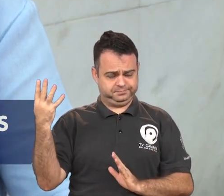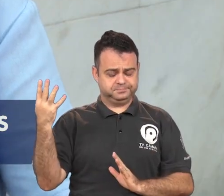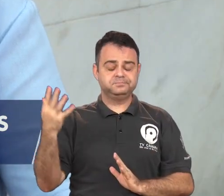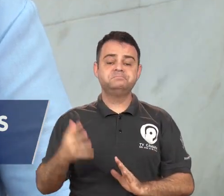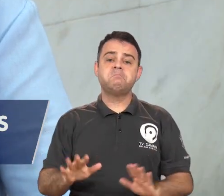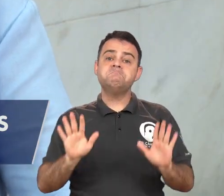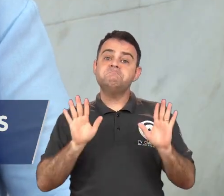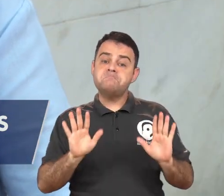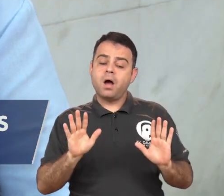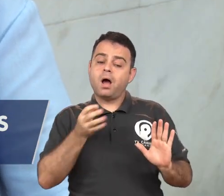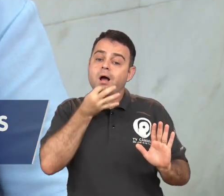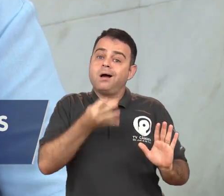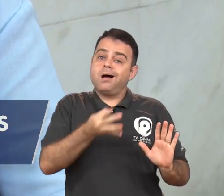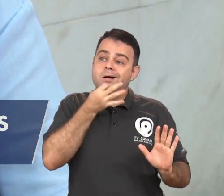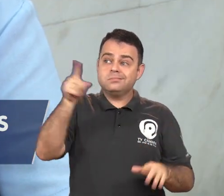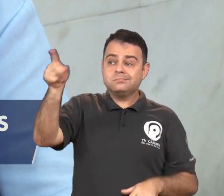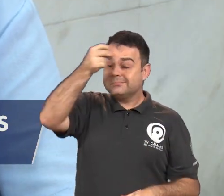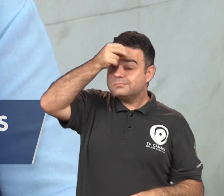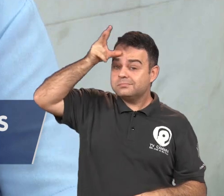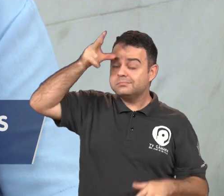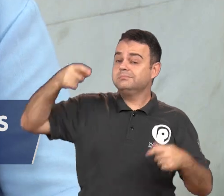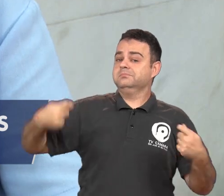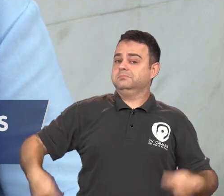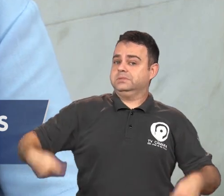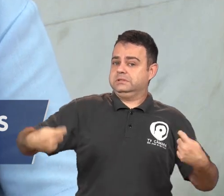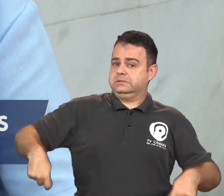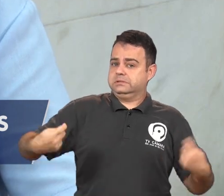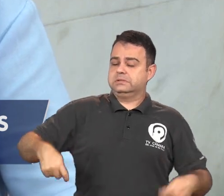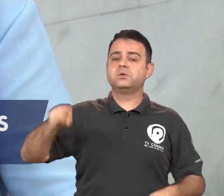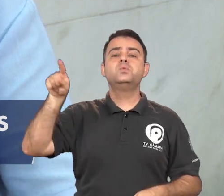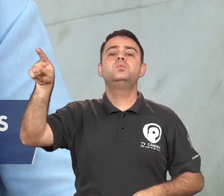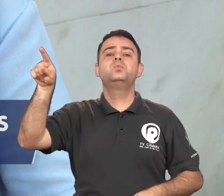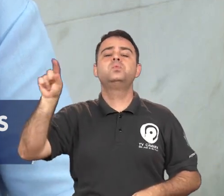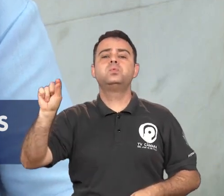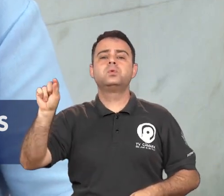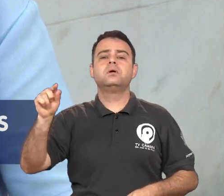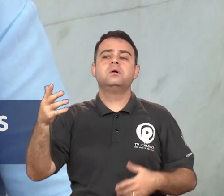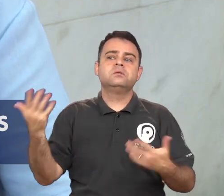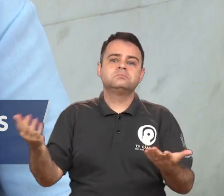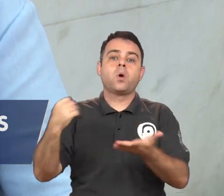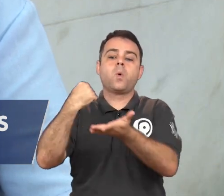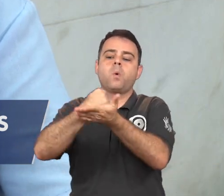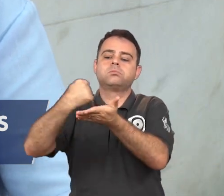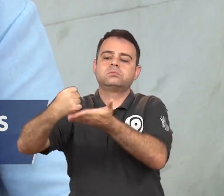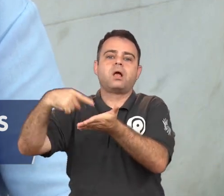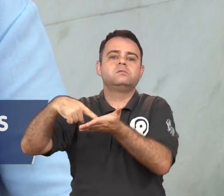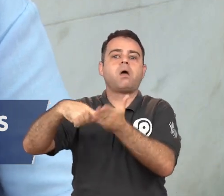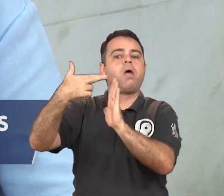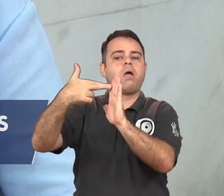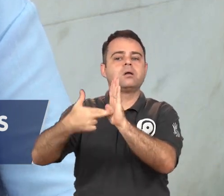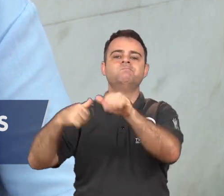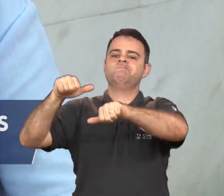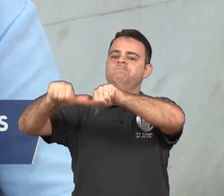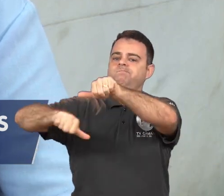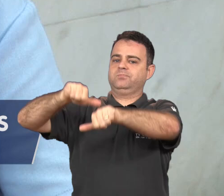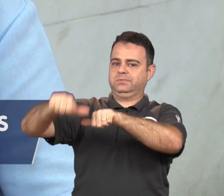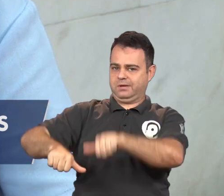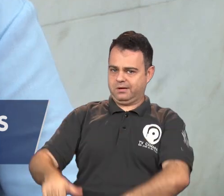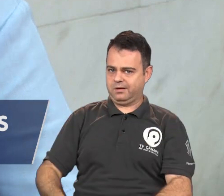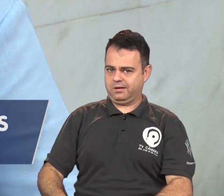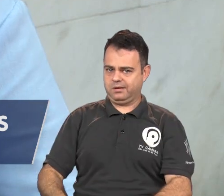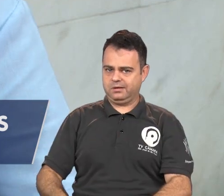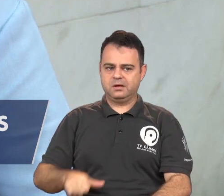o que o executivo precisa formalizar, talvez, um contrato que tenha